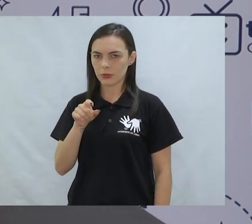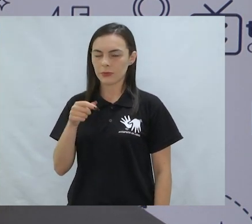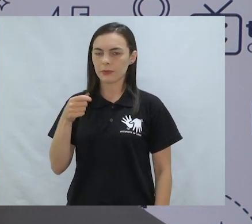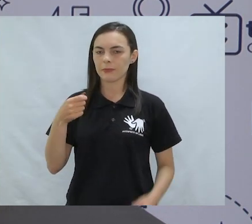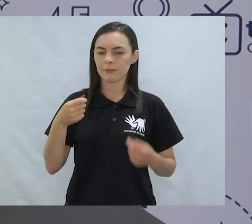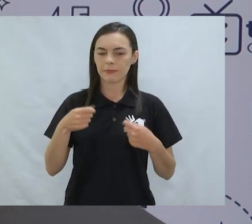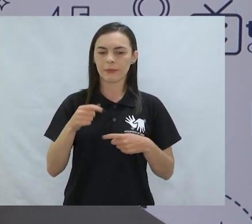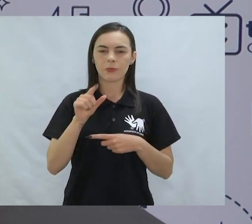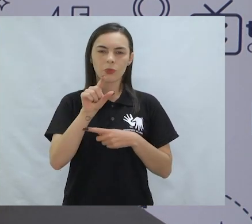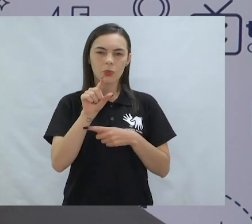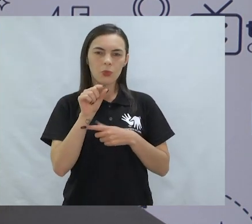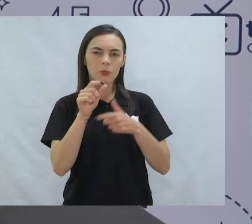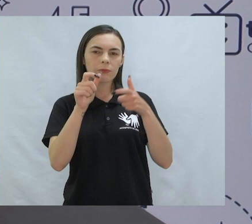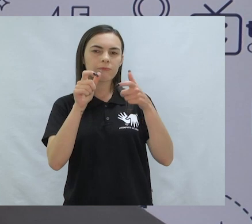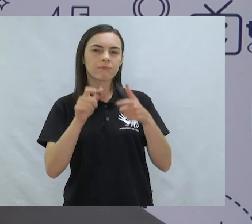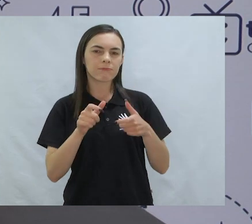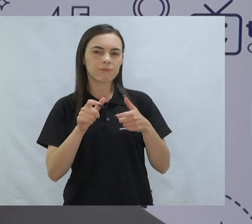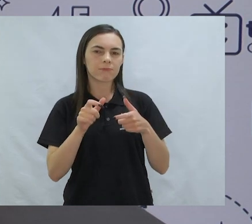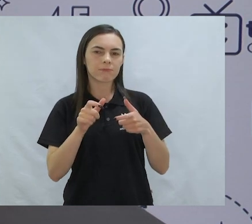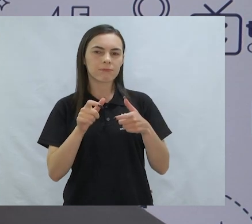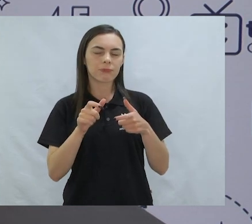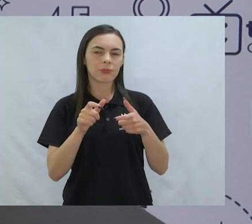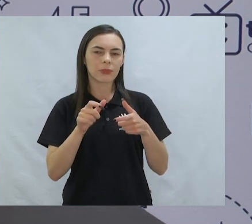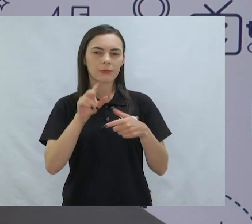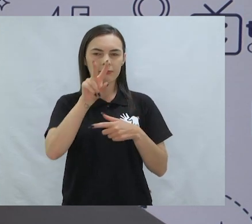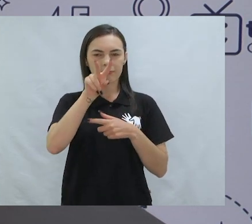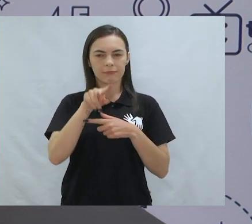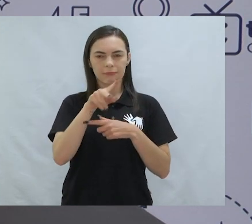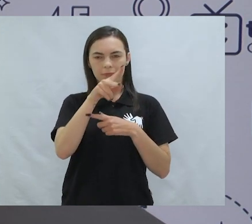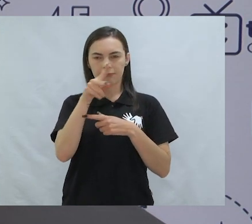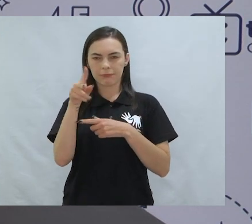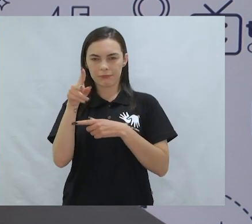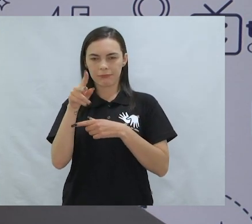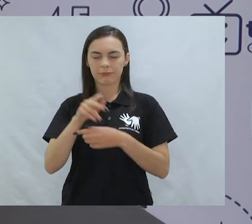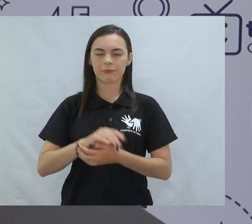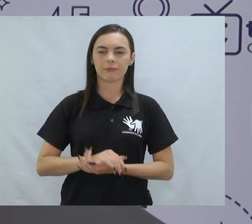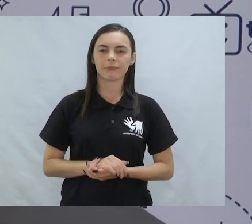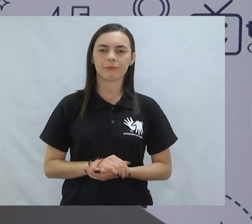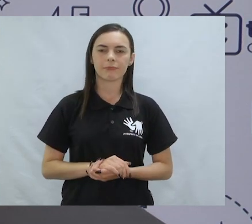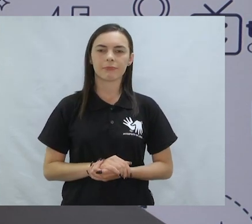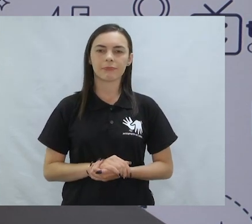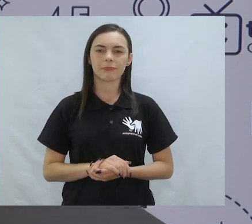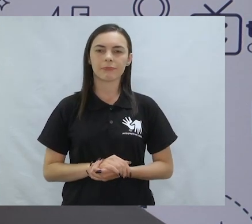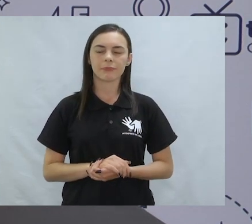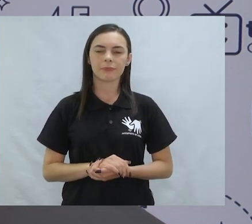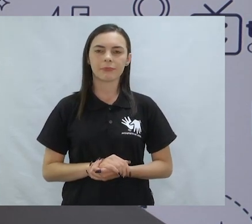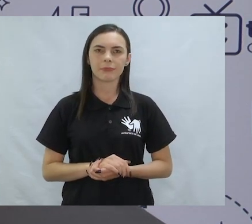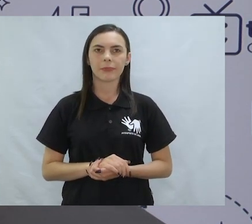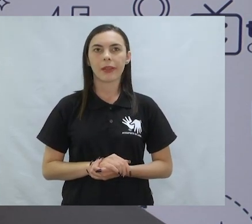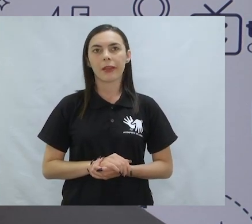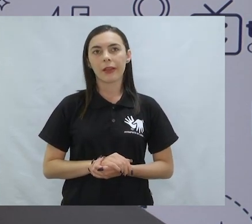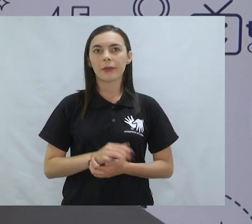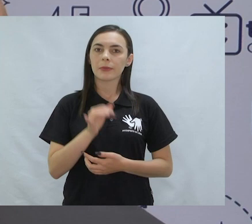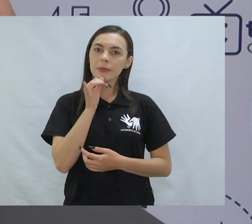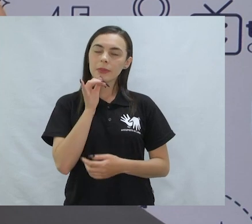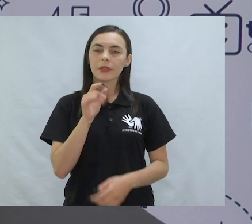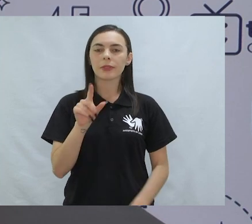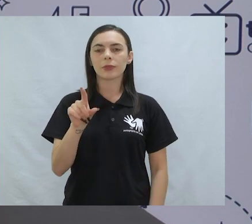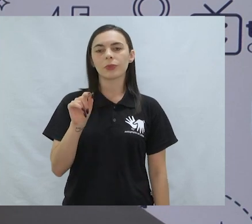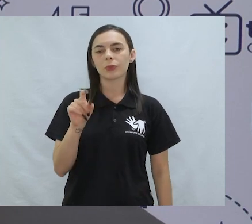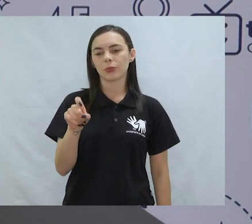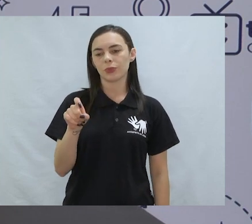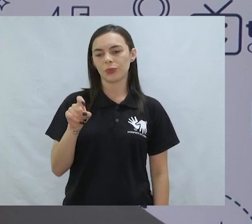vai escolher um local para colocar esse X nesse tabuleiro. Muito bem. Então, quem escolheu o